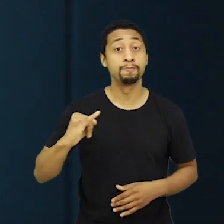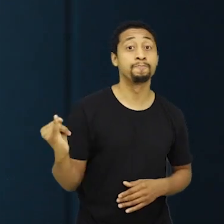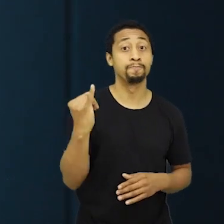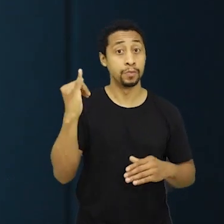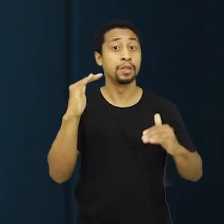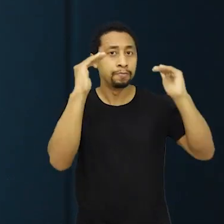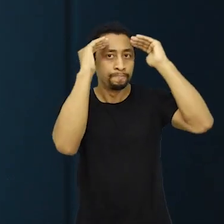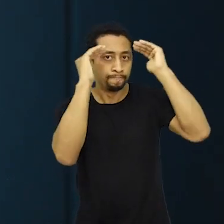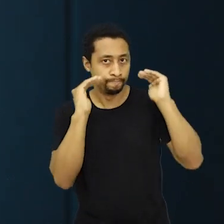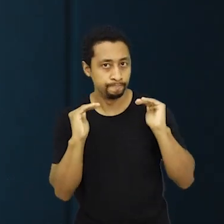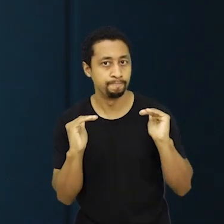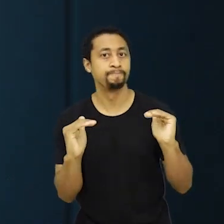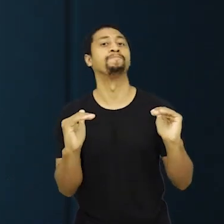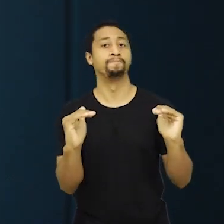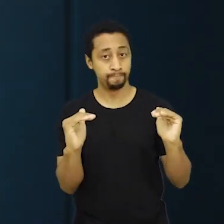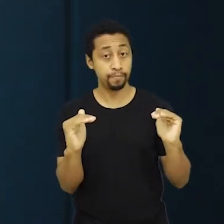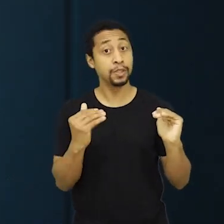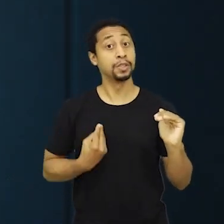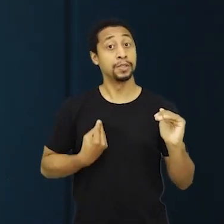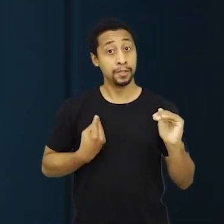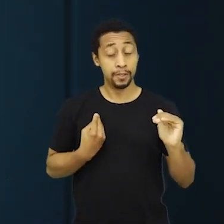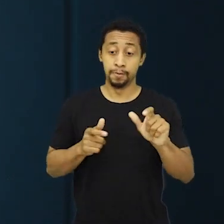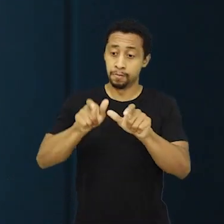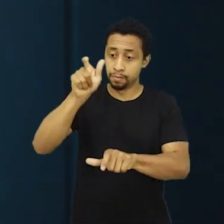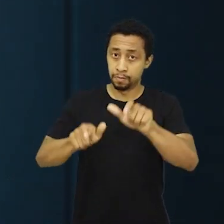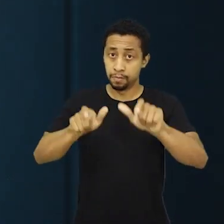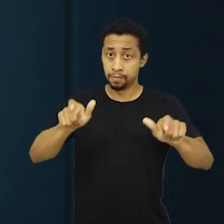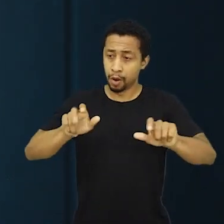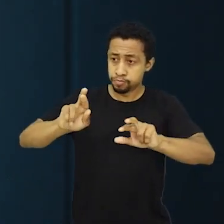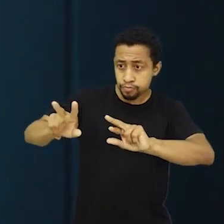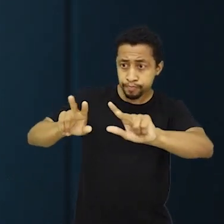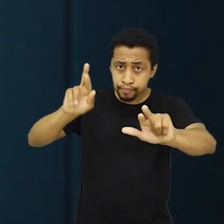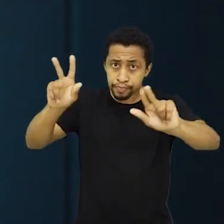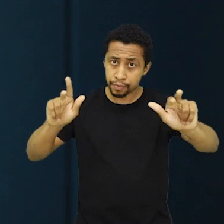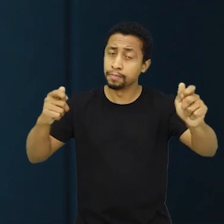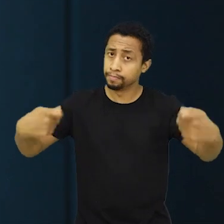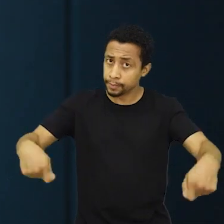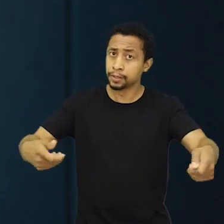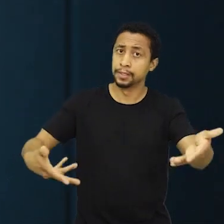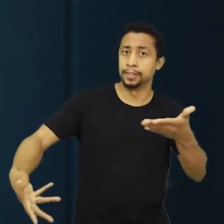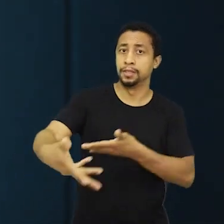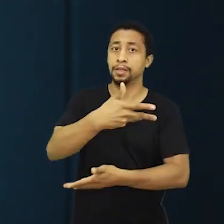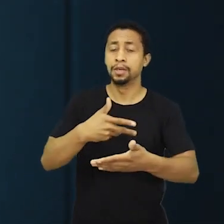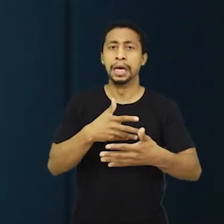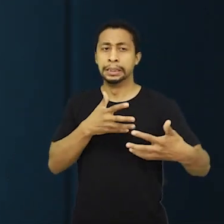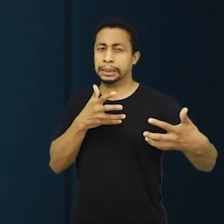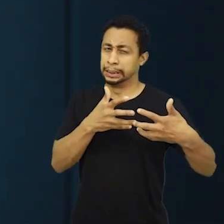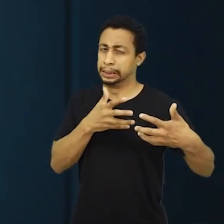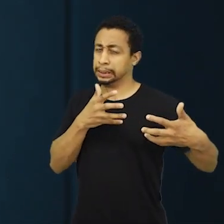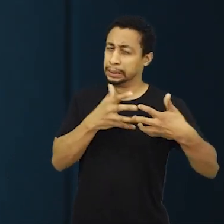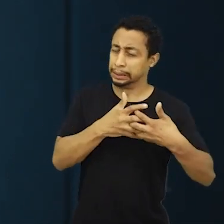coletivos como um lugar de coexistência das diferenças, nos quais os conflitos eles existem, mas eles não